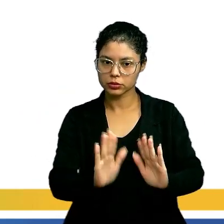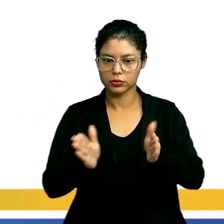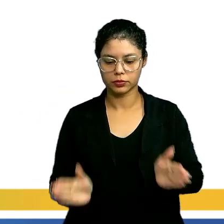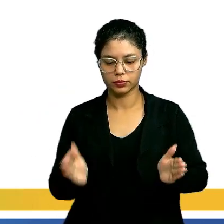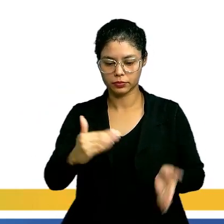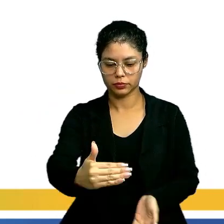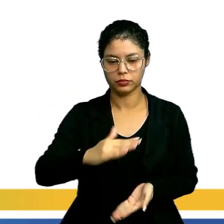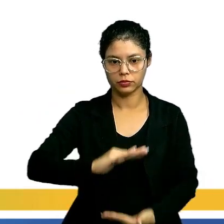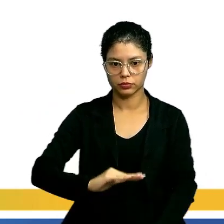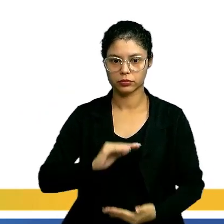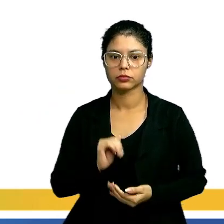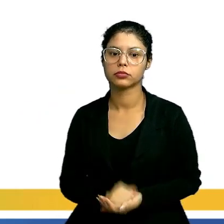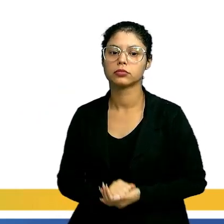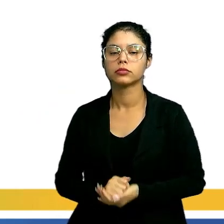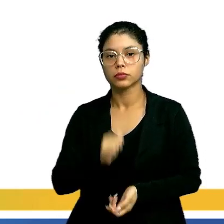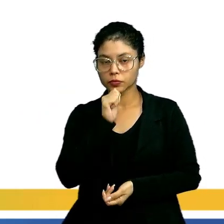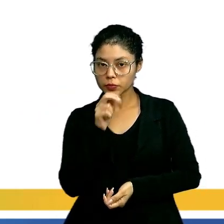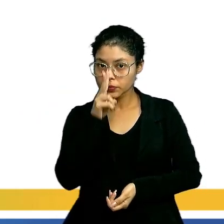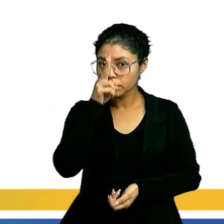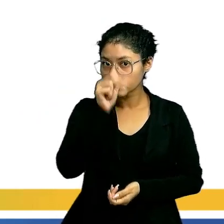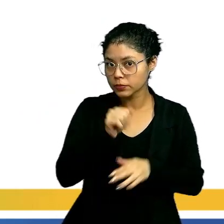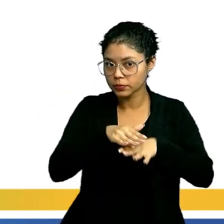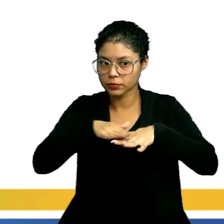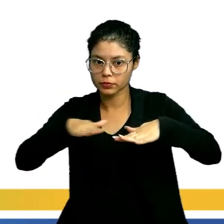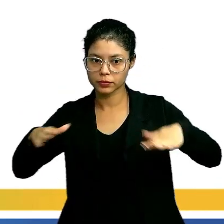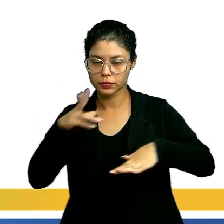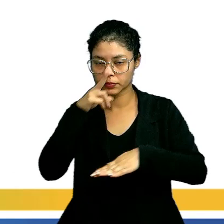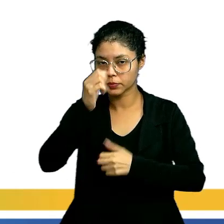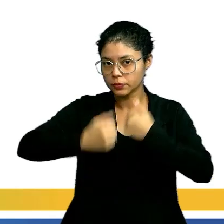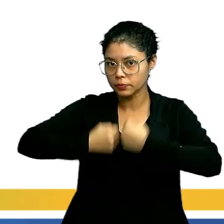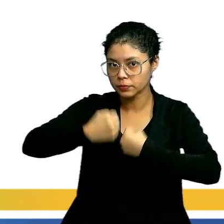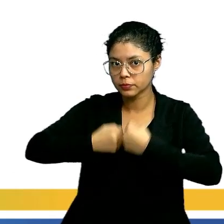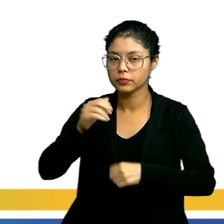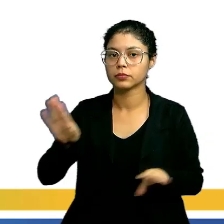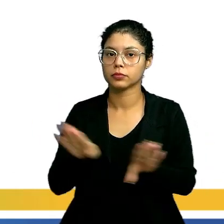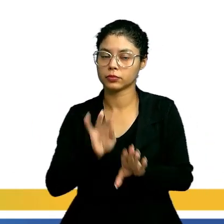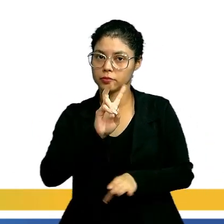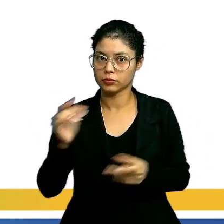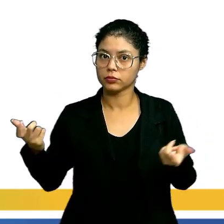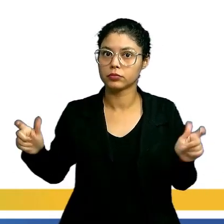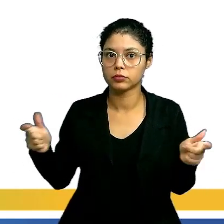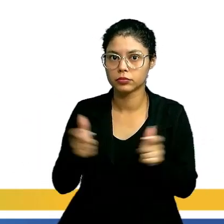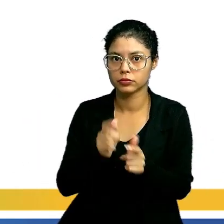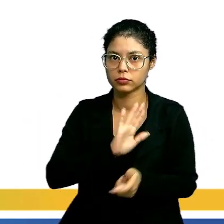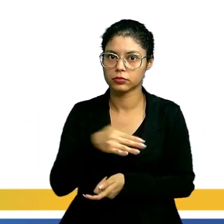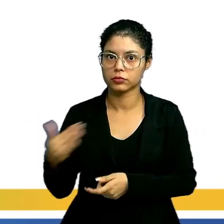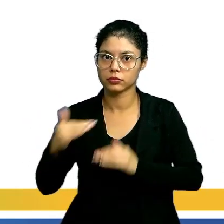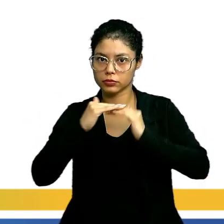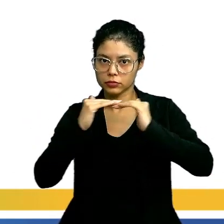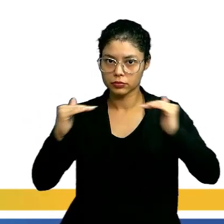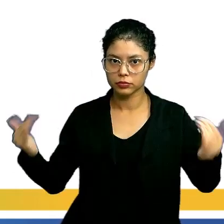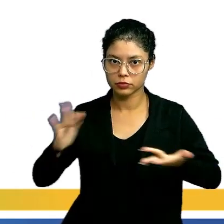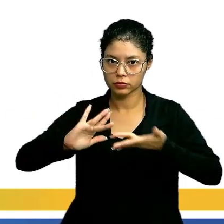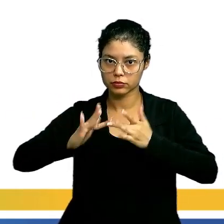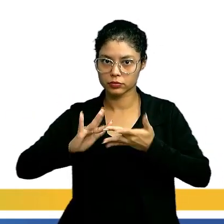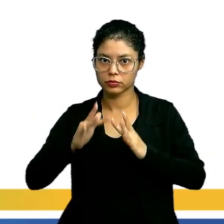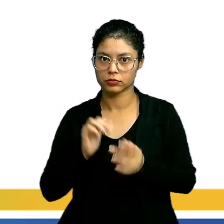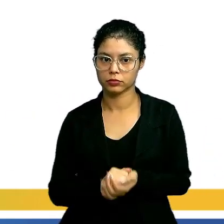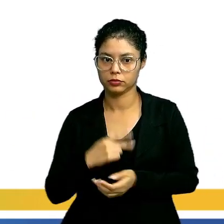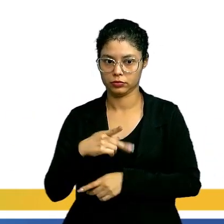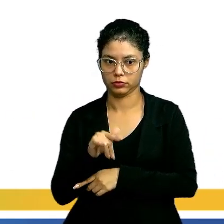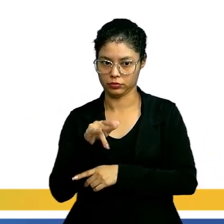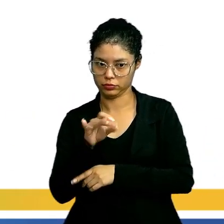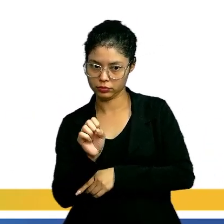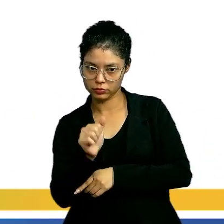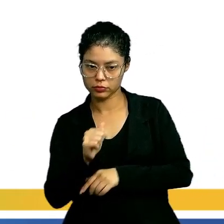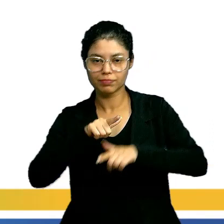caixa. A força que se opõe ao deslizamento, no caso a força de atrito, ela vai ser menor quando as superfícies em contato são polidas,